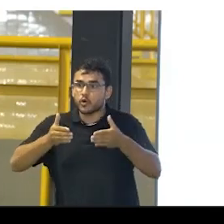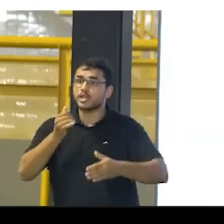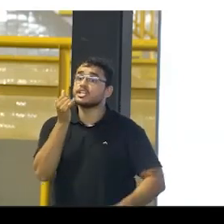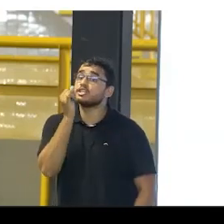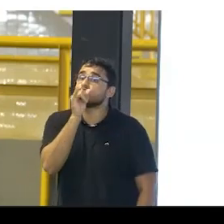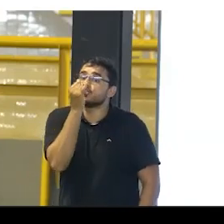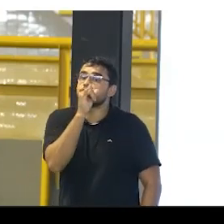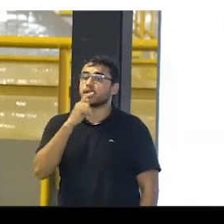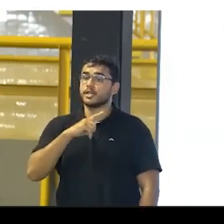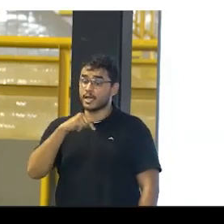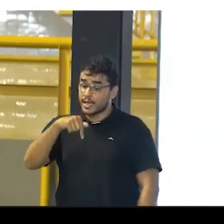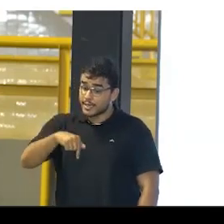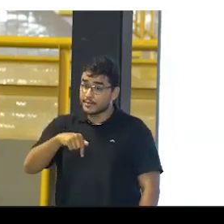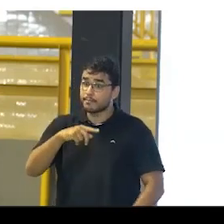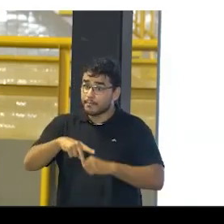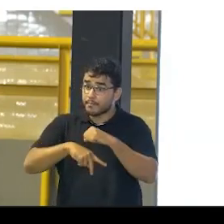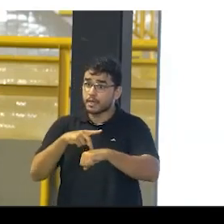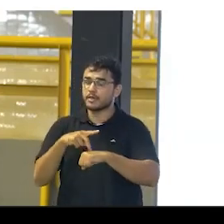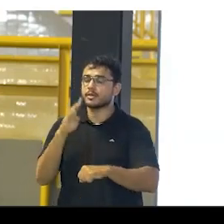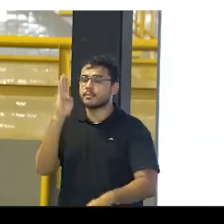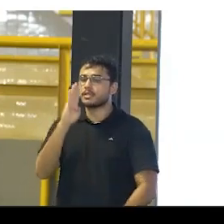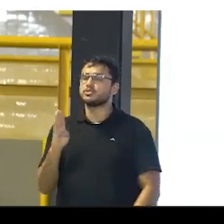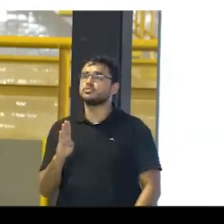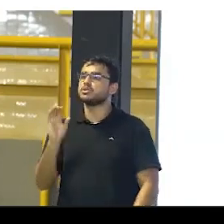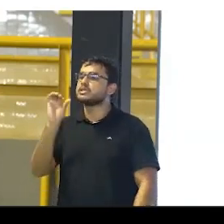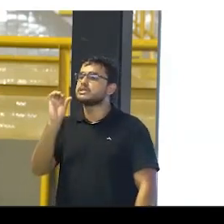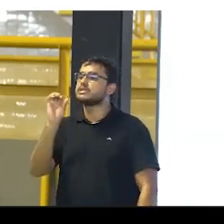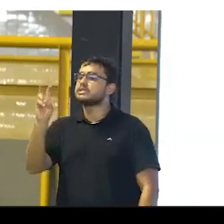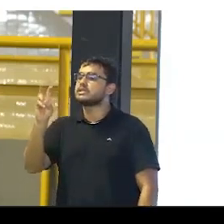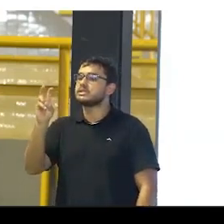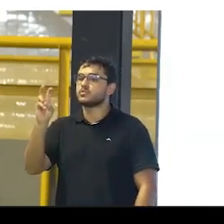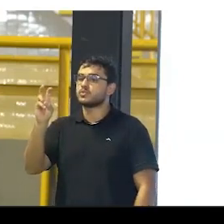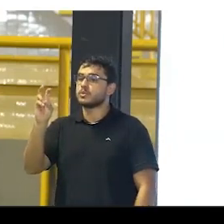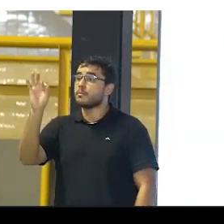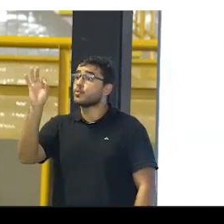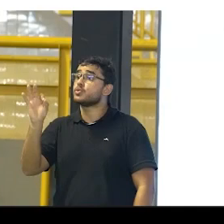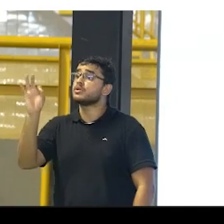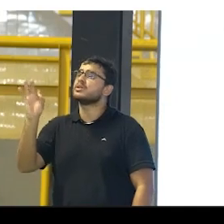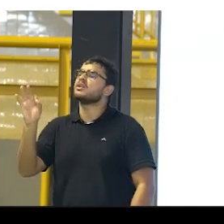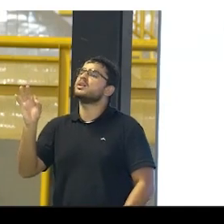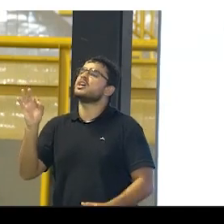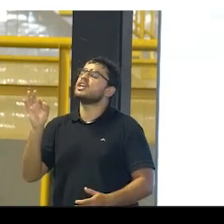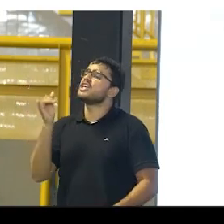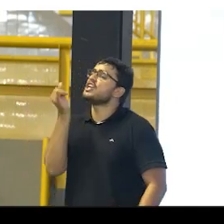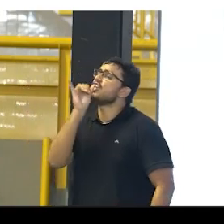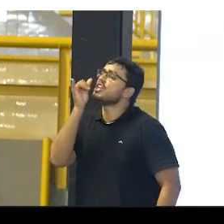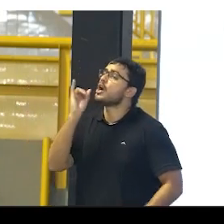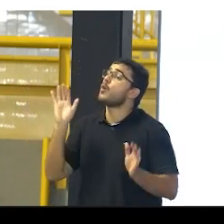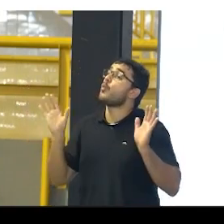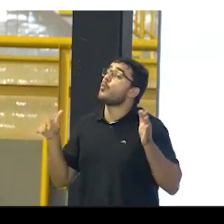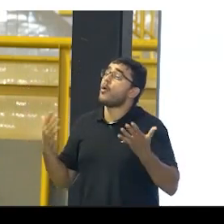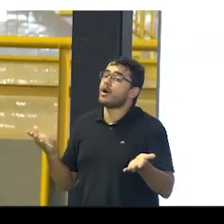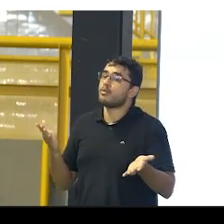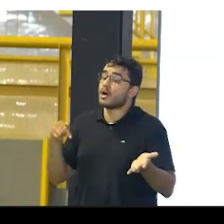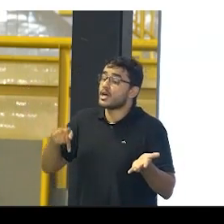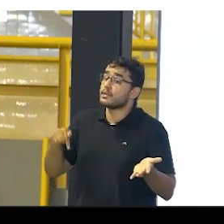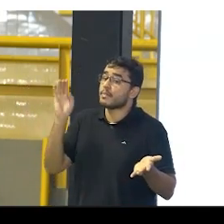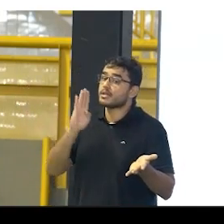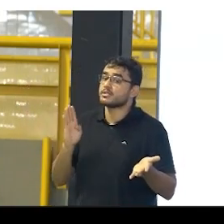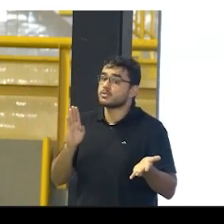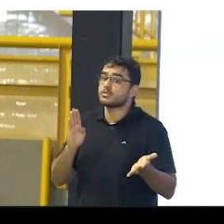65% da energia utilizada no país é hidráulica, tá? É hídrica. Né? E isso